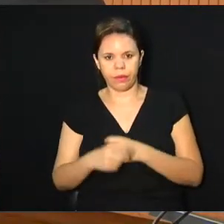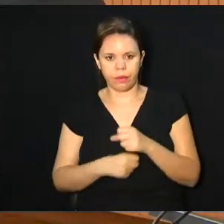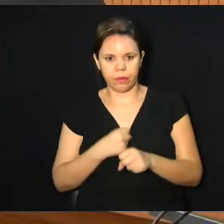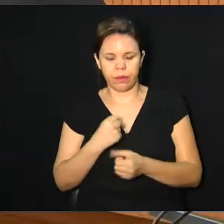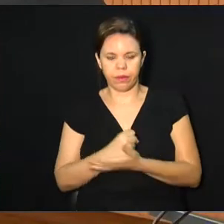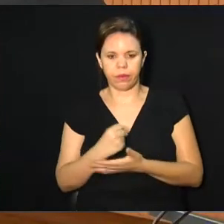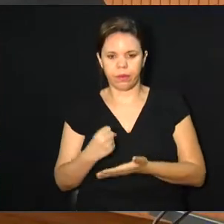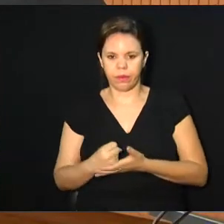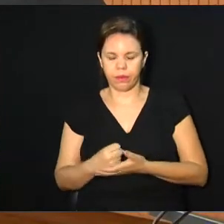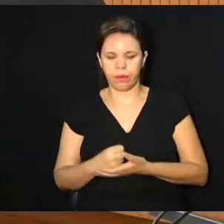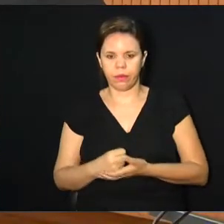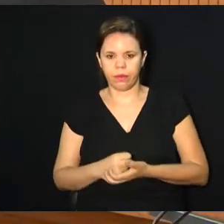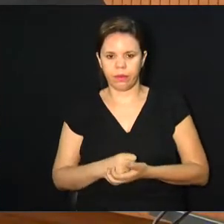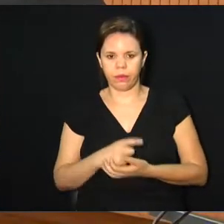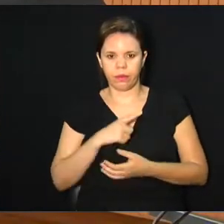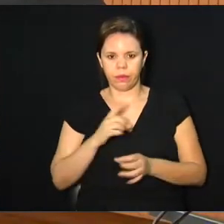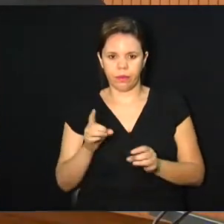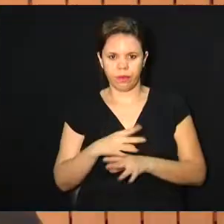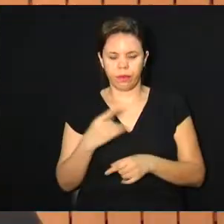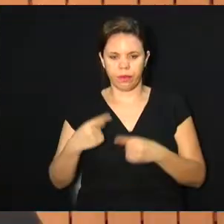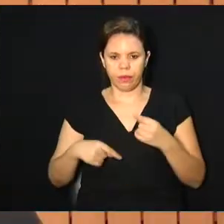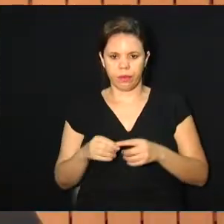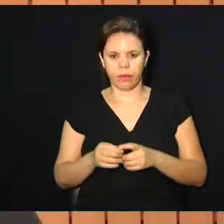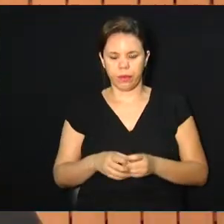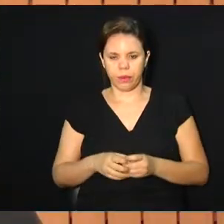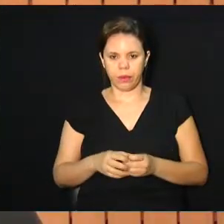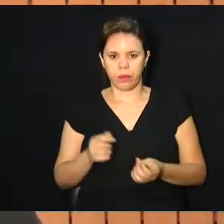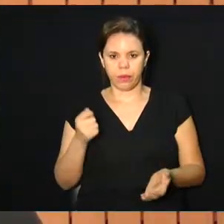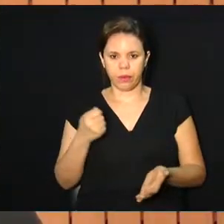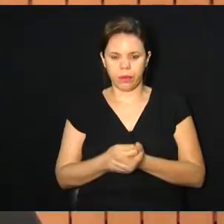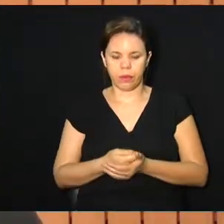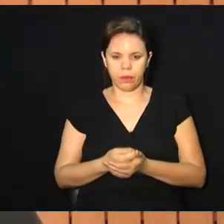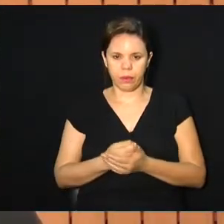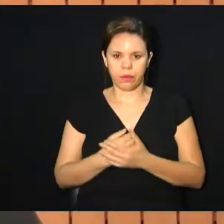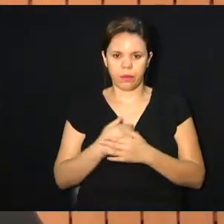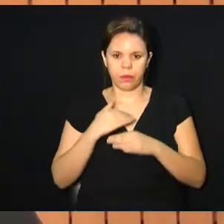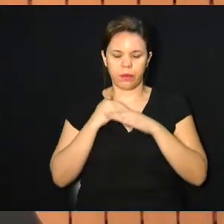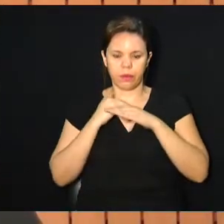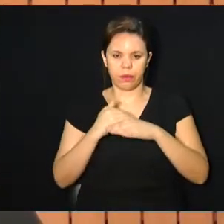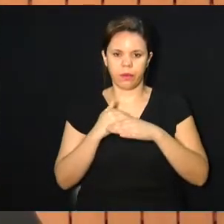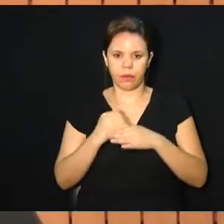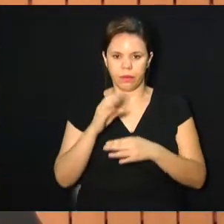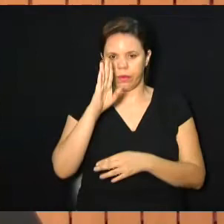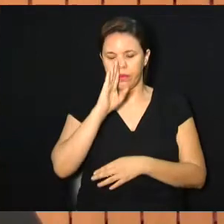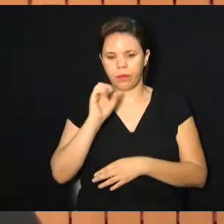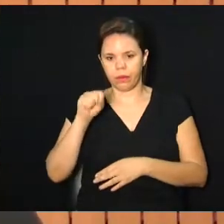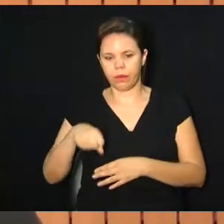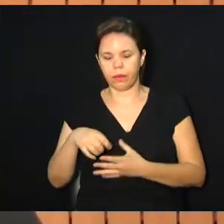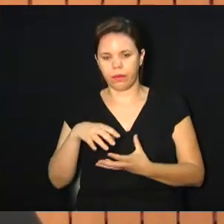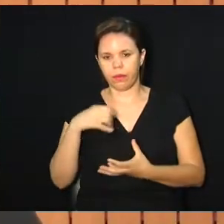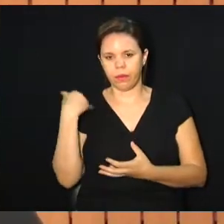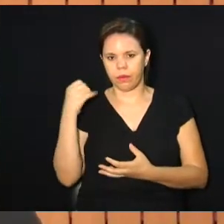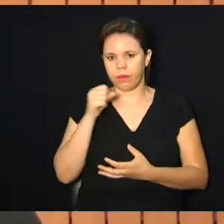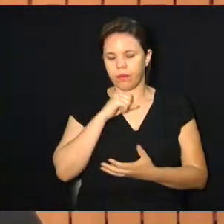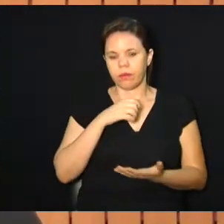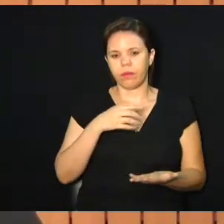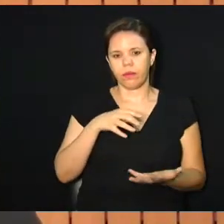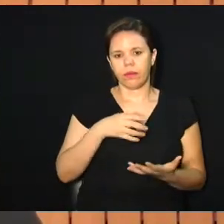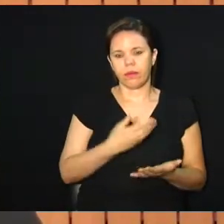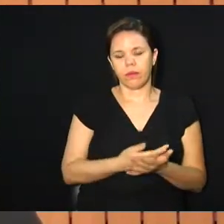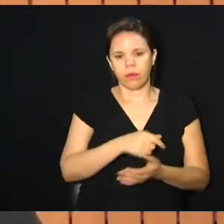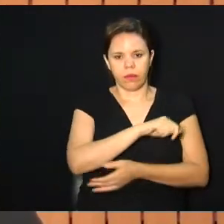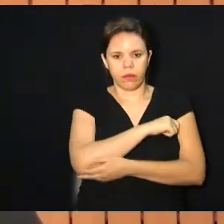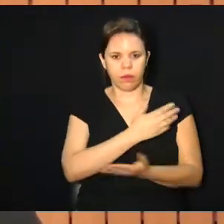contrato, vai acabar essa discussão, porque aí o pagamento é estabelecido, se vai dar gratuidade para idoso, para estudante, para,